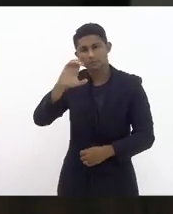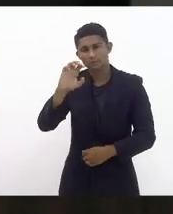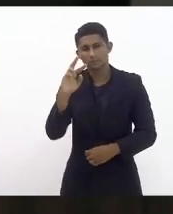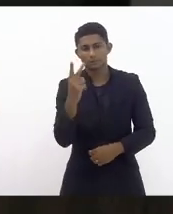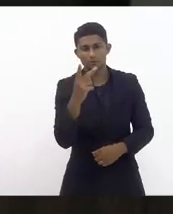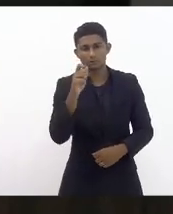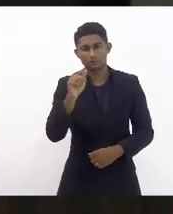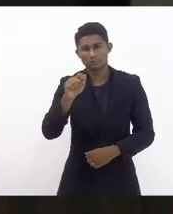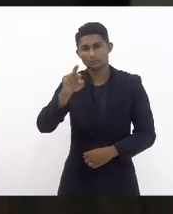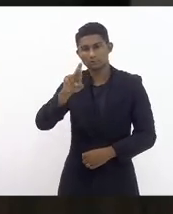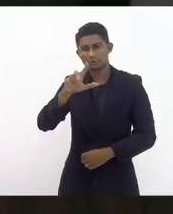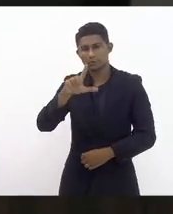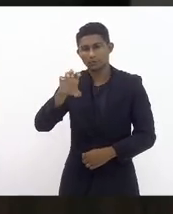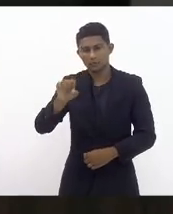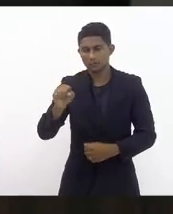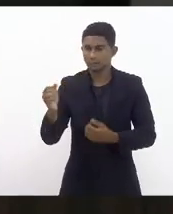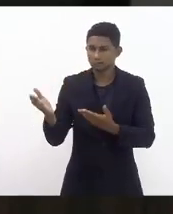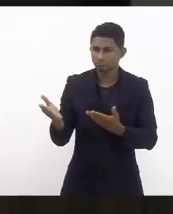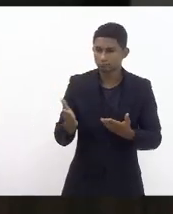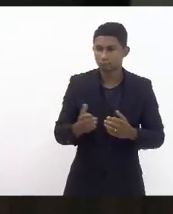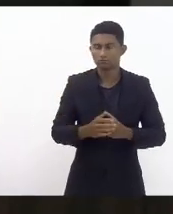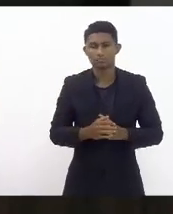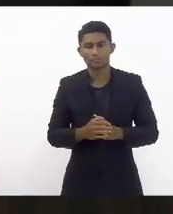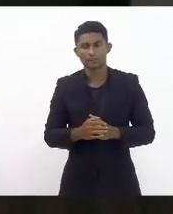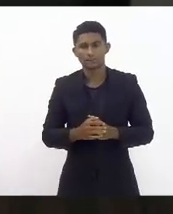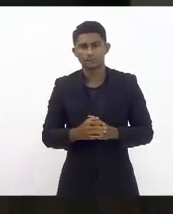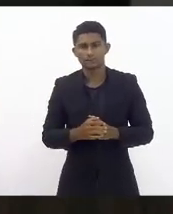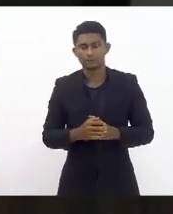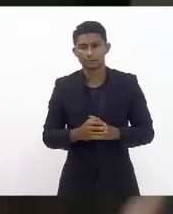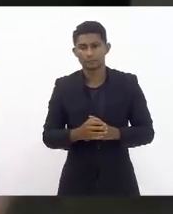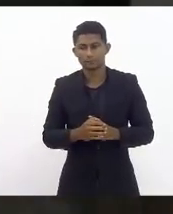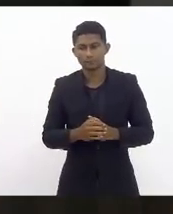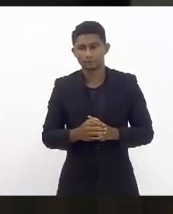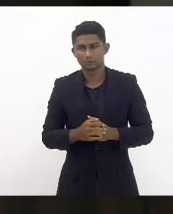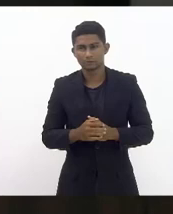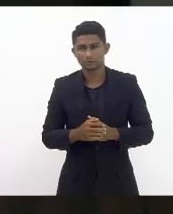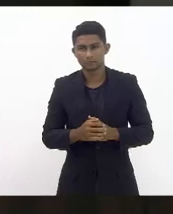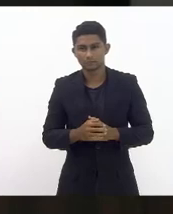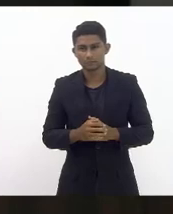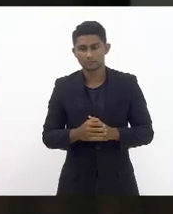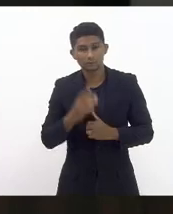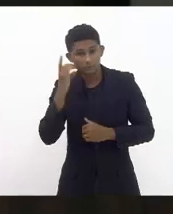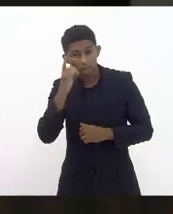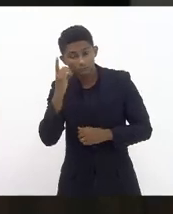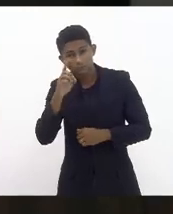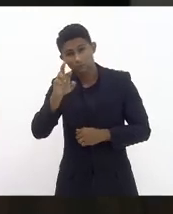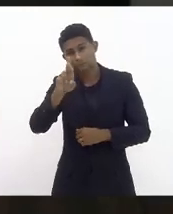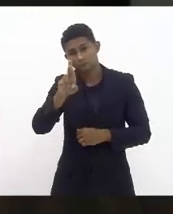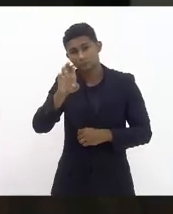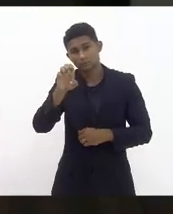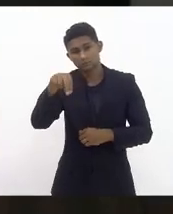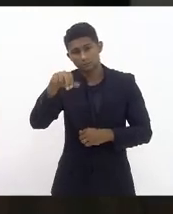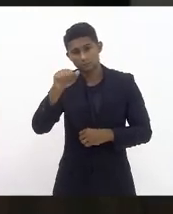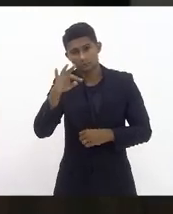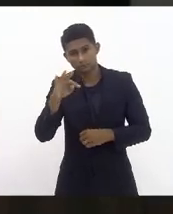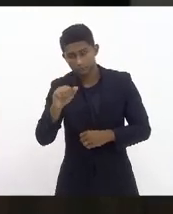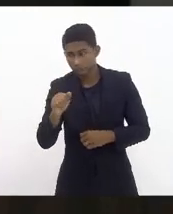Deputado Charles Batista. Deputada Lucinha é a autora. Deputada Renata Souza.